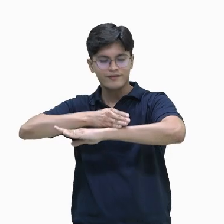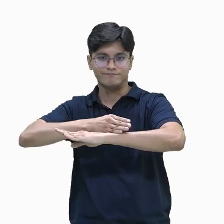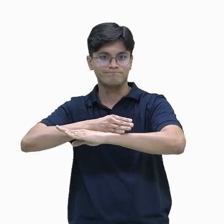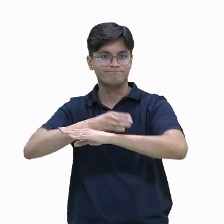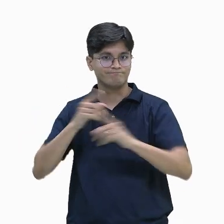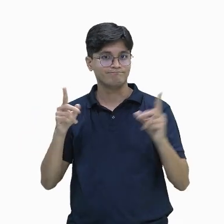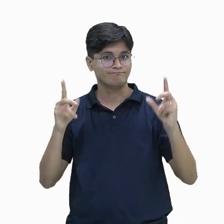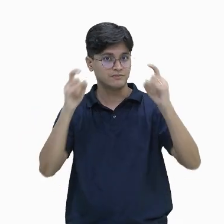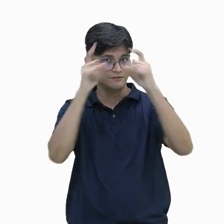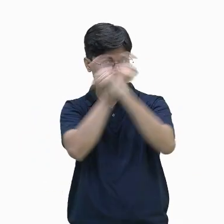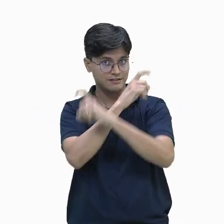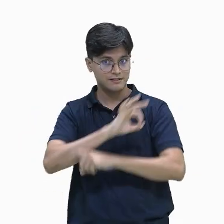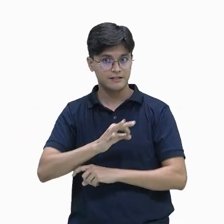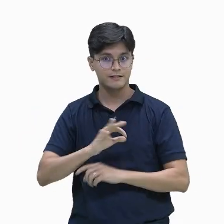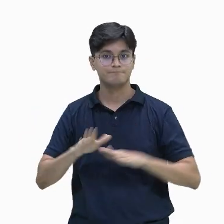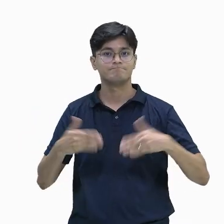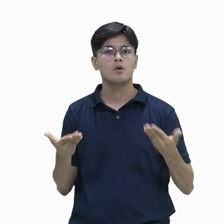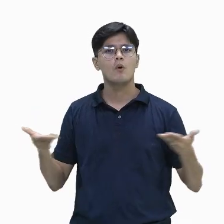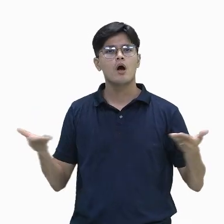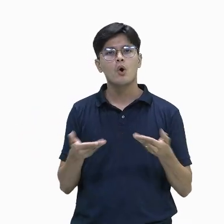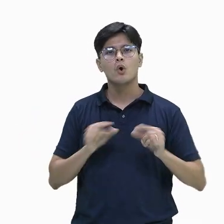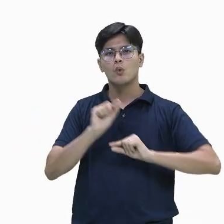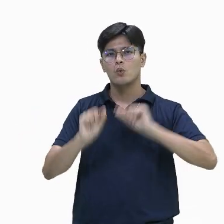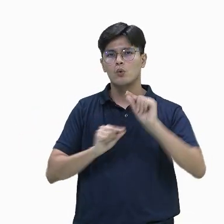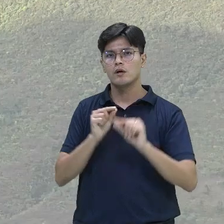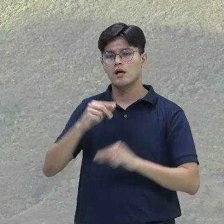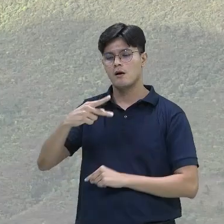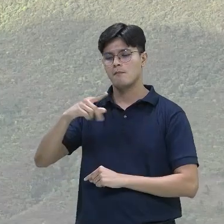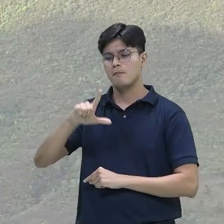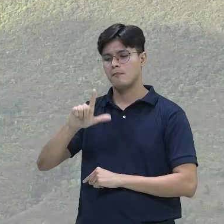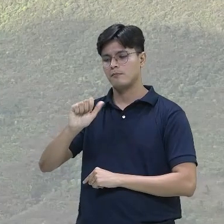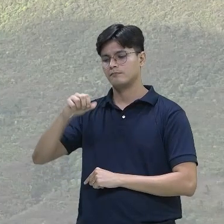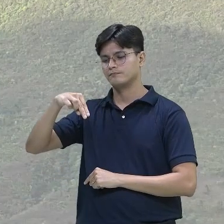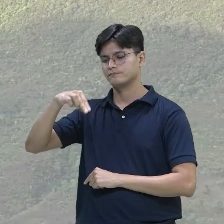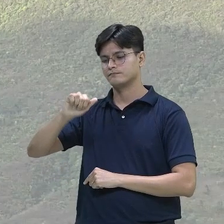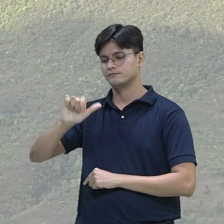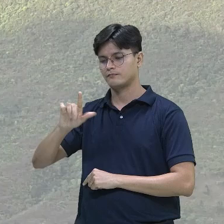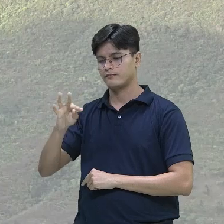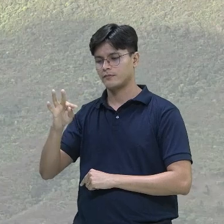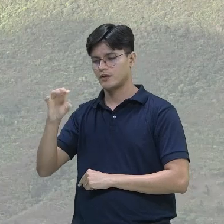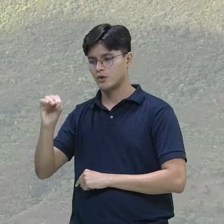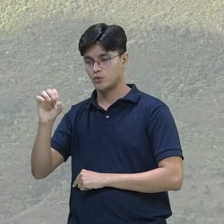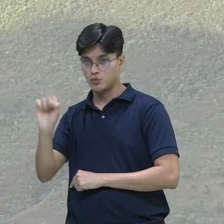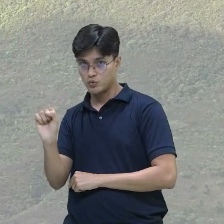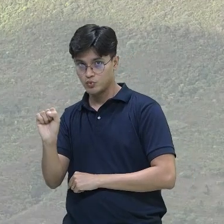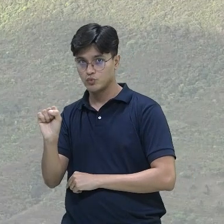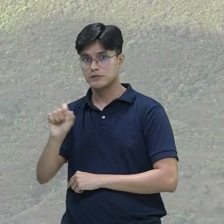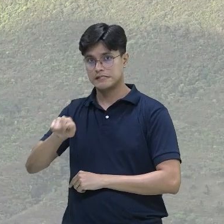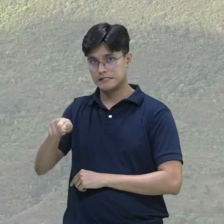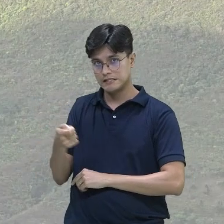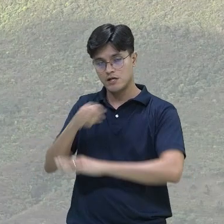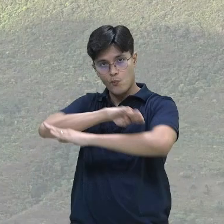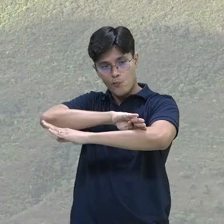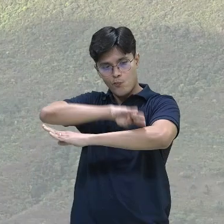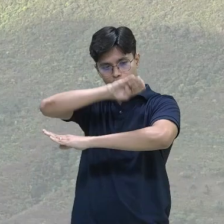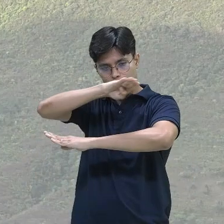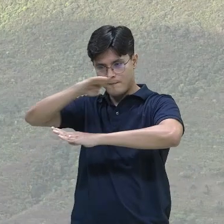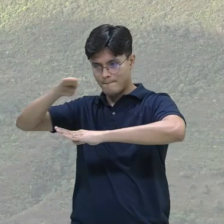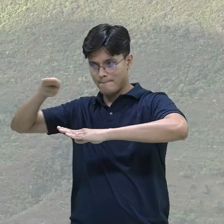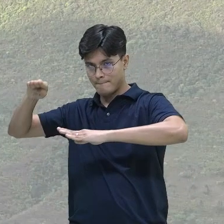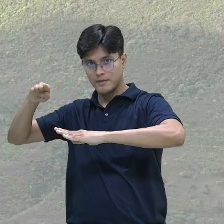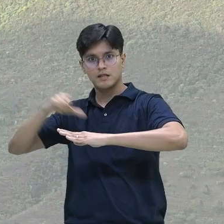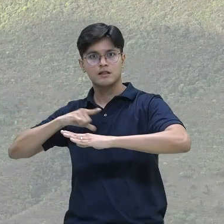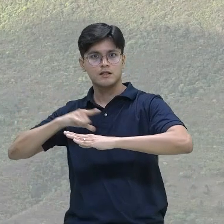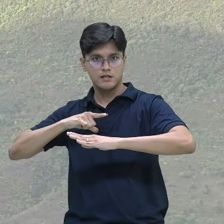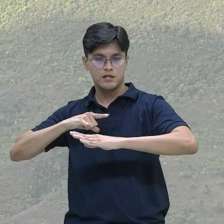relevos. Vamos agora para os planaltos. Aí nós temos, são superfícies irregulares, as altitudes elas podem variar, né?